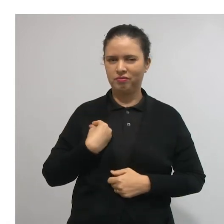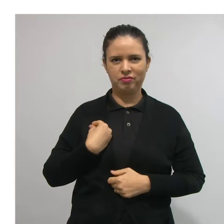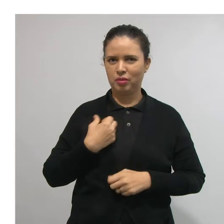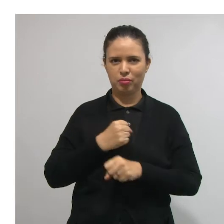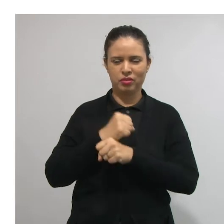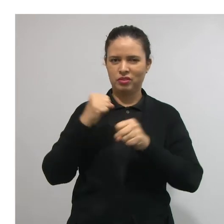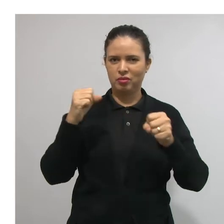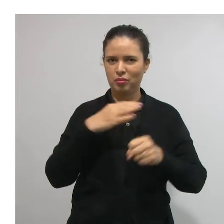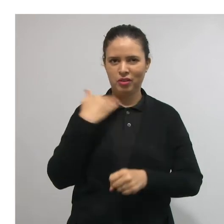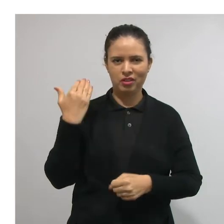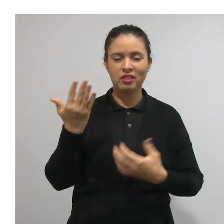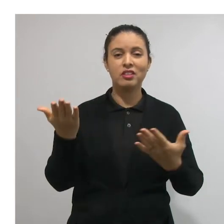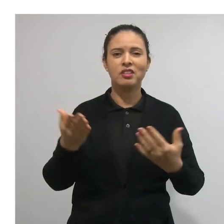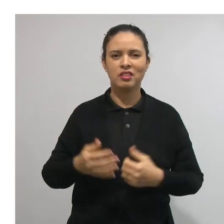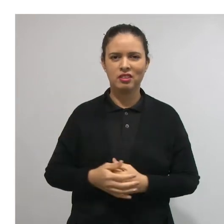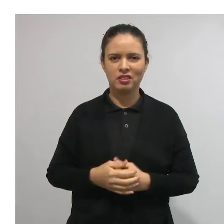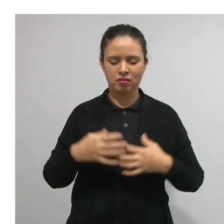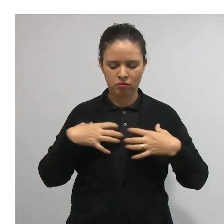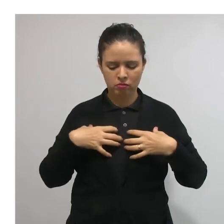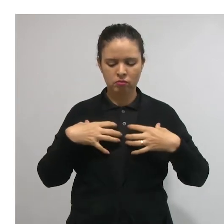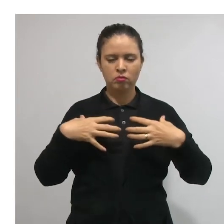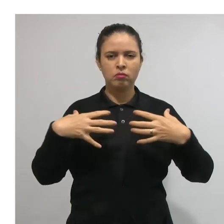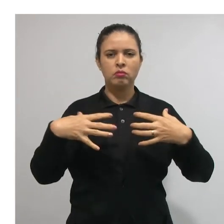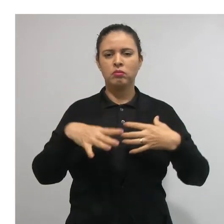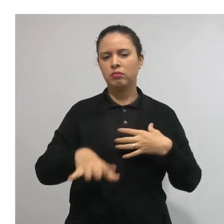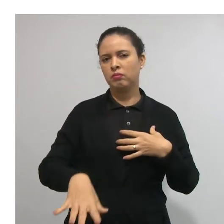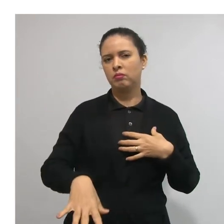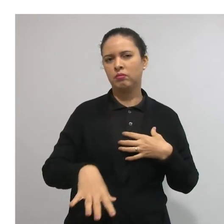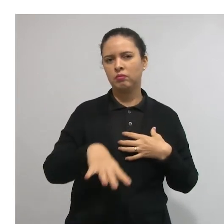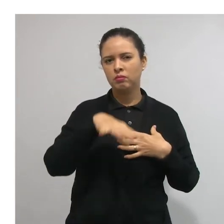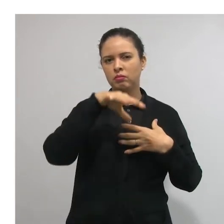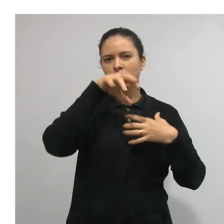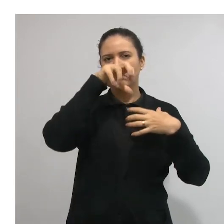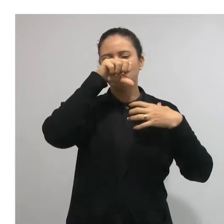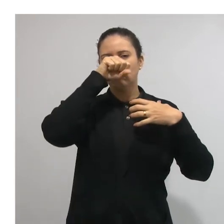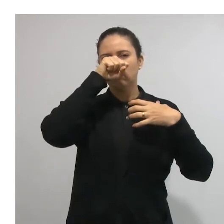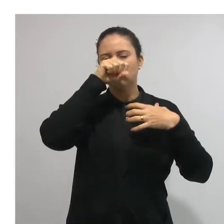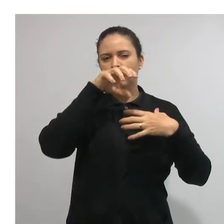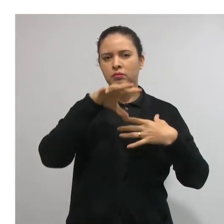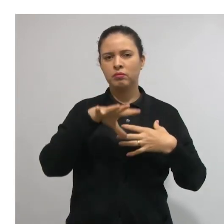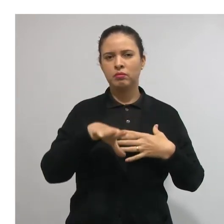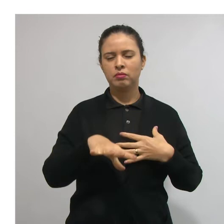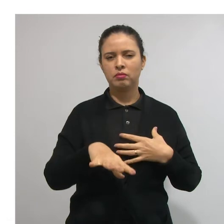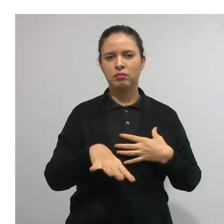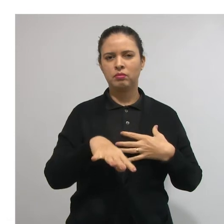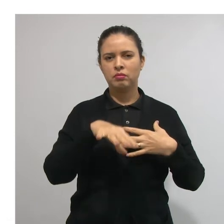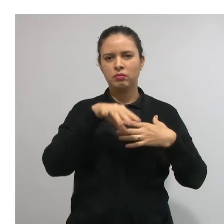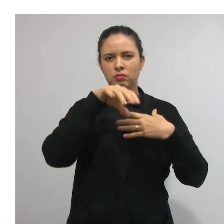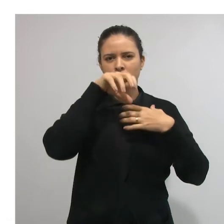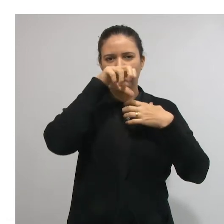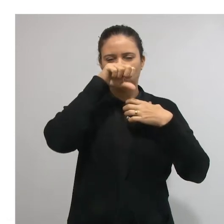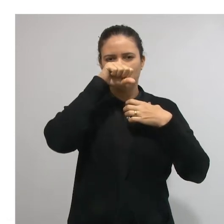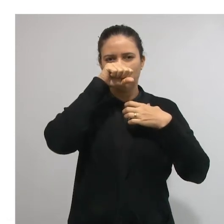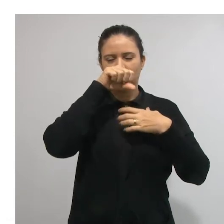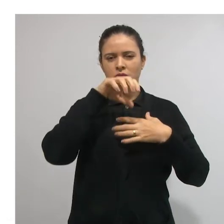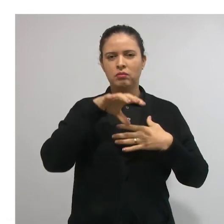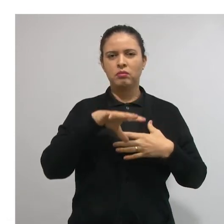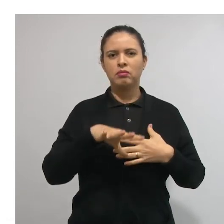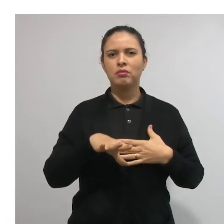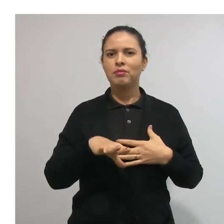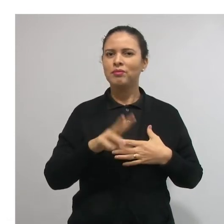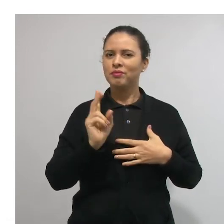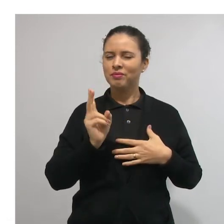impossível. Qual é a função do pulmão? É exatamente pegar o oxigênio, né? Transformar